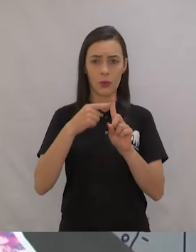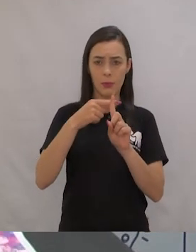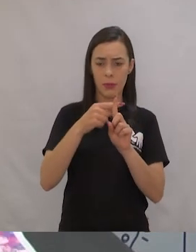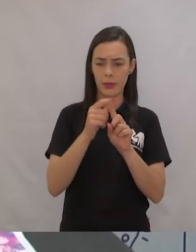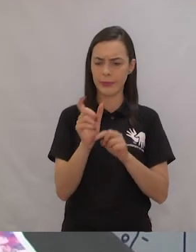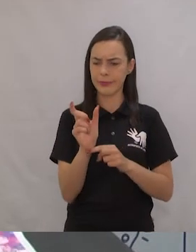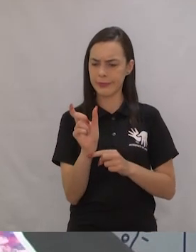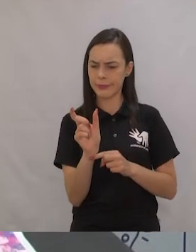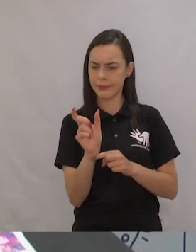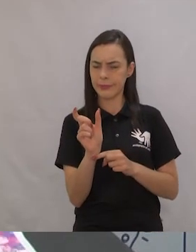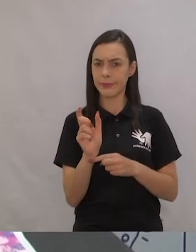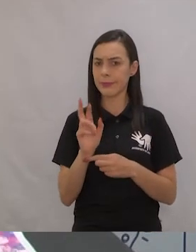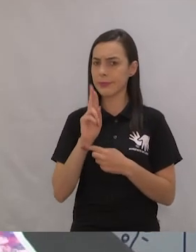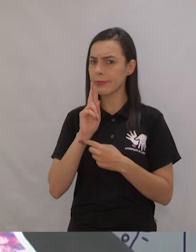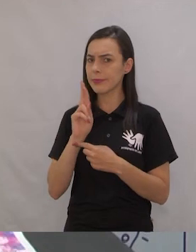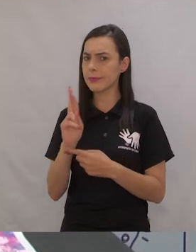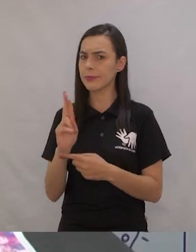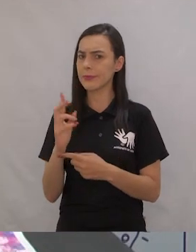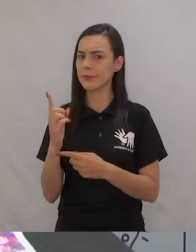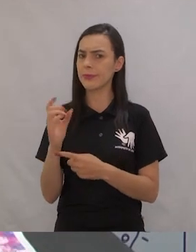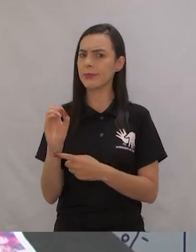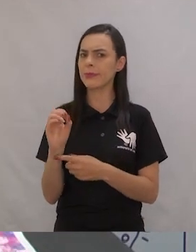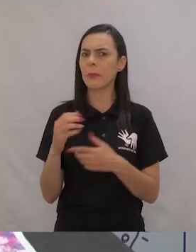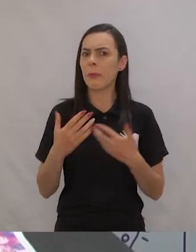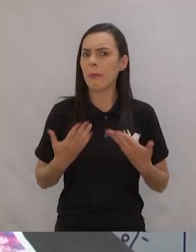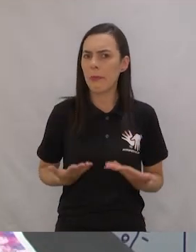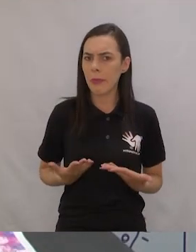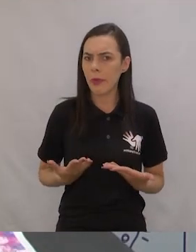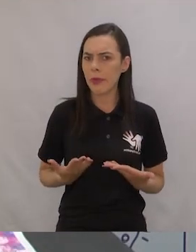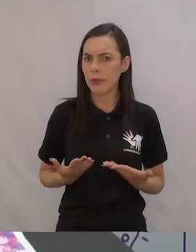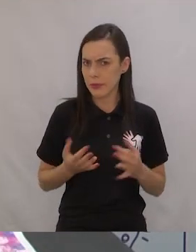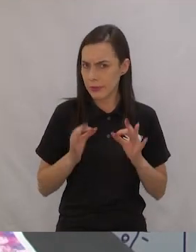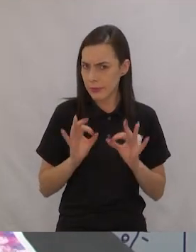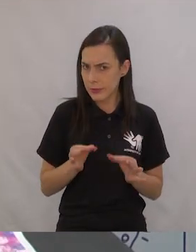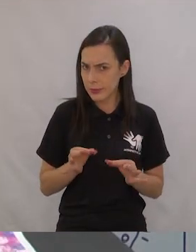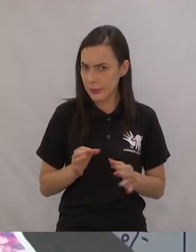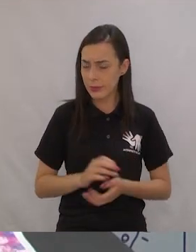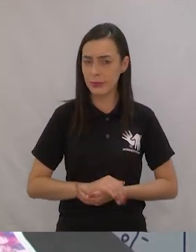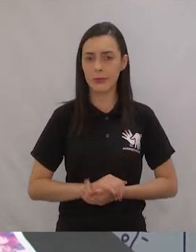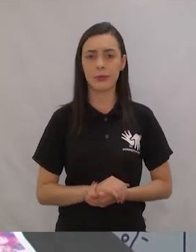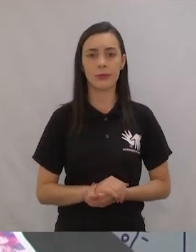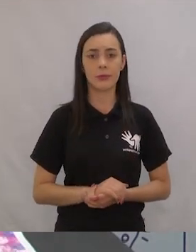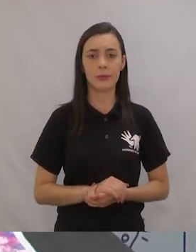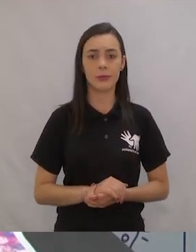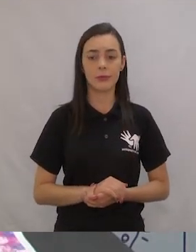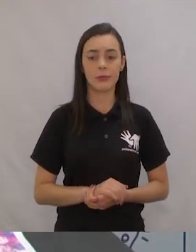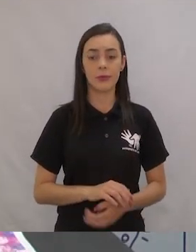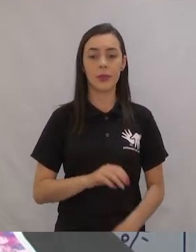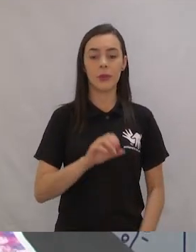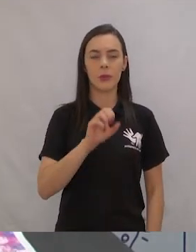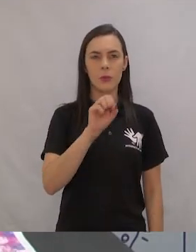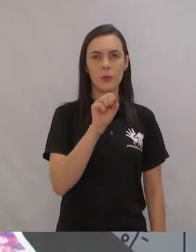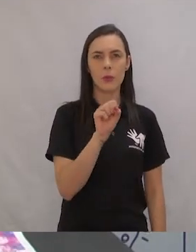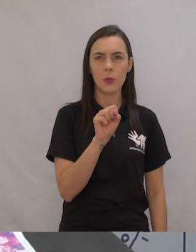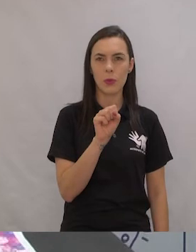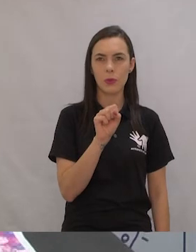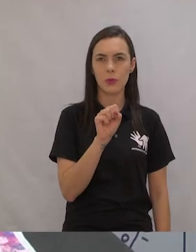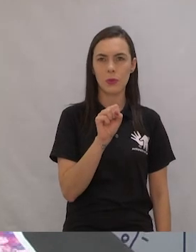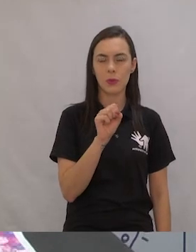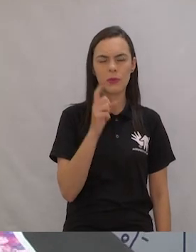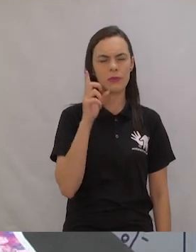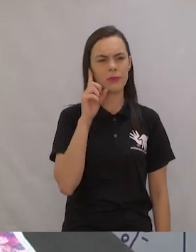parcela que vai dar o resultado 10. É isso? Então eu tenho